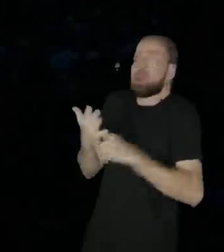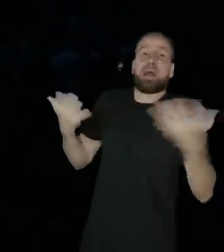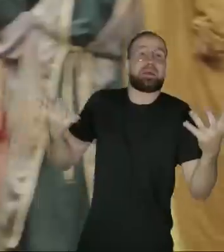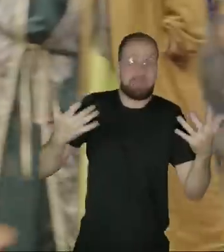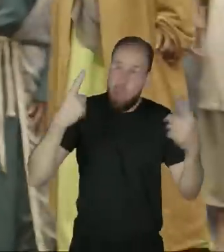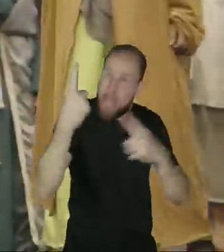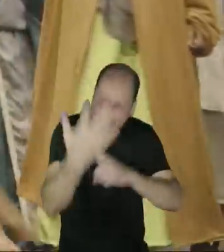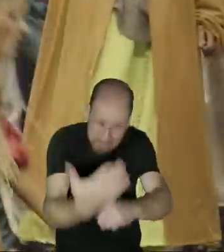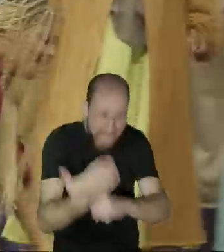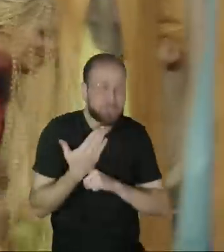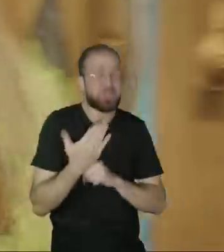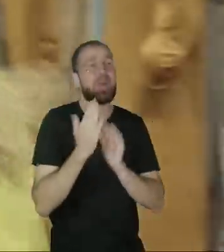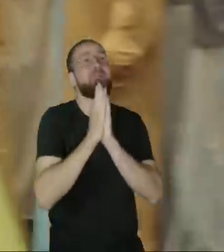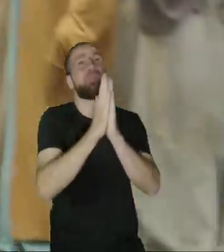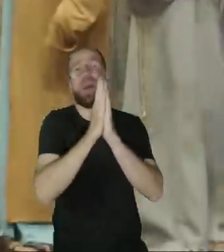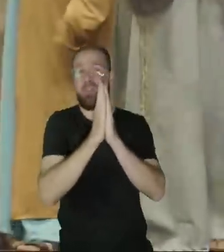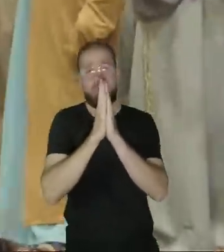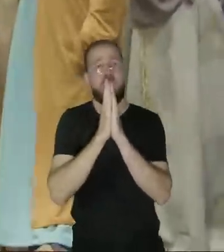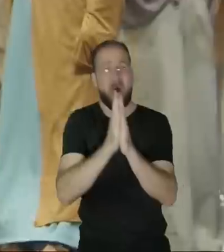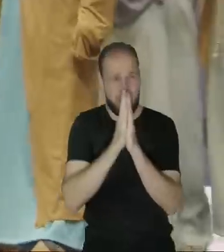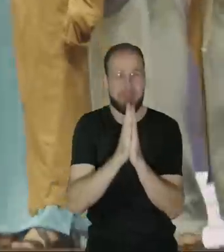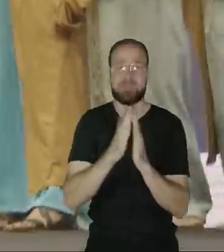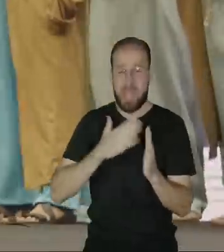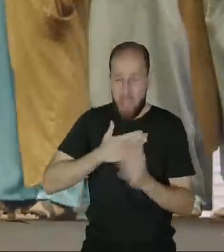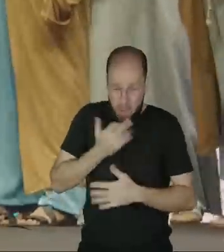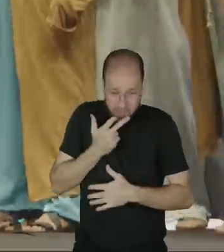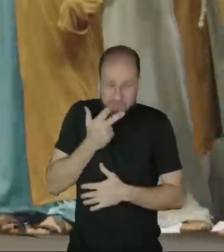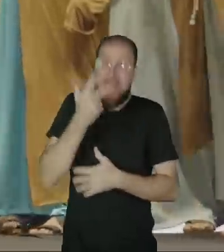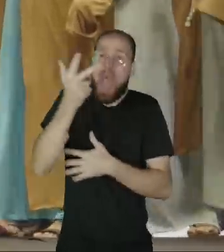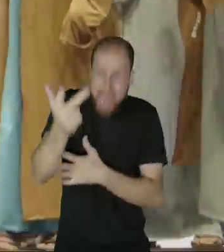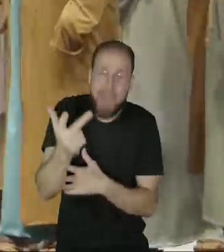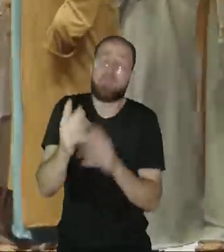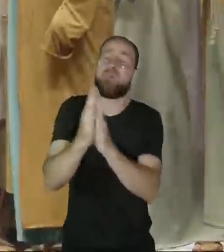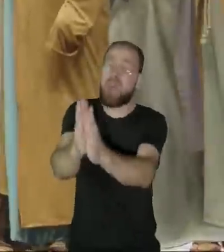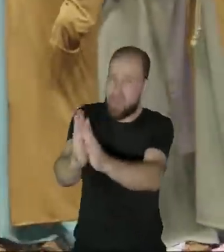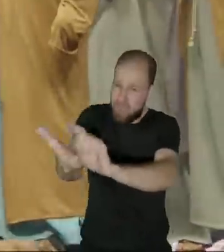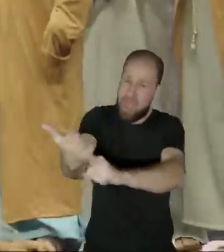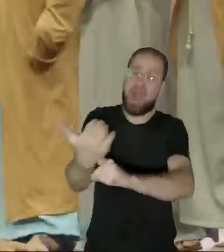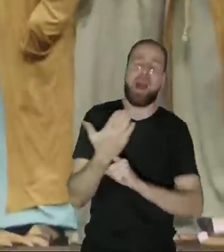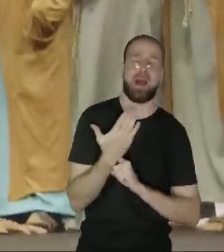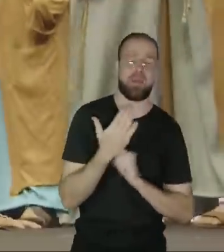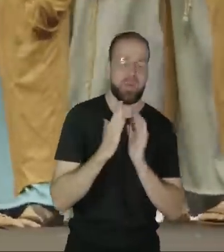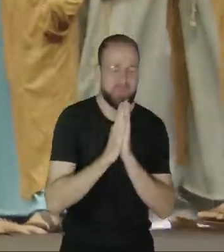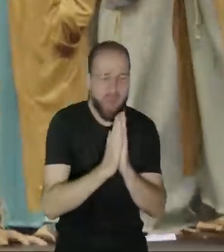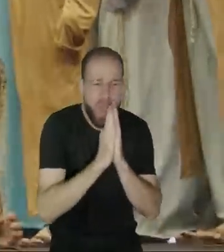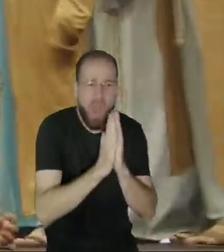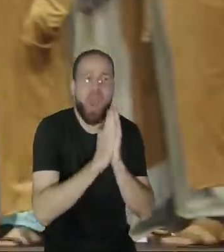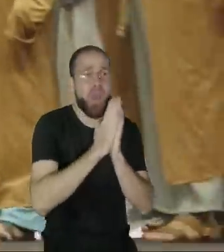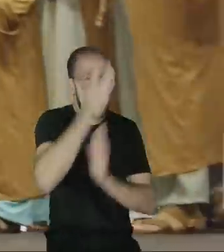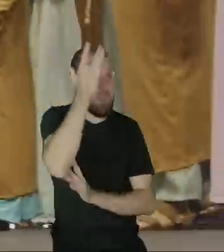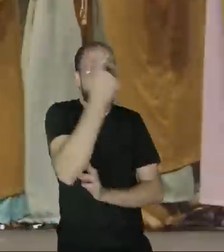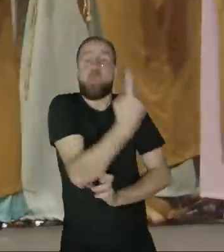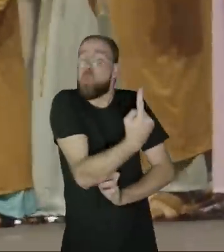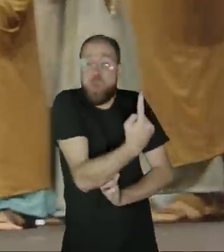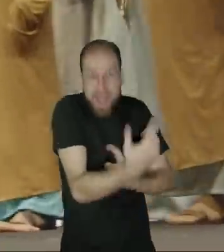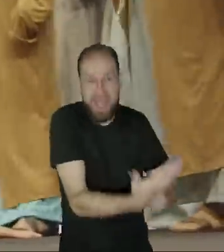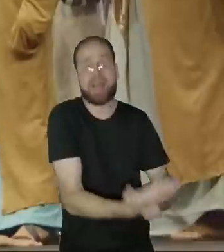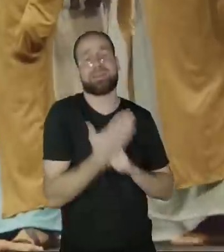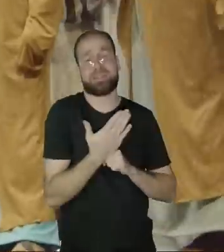me ajuda! Alguém, por favor, me ouça! Por favor! Por favor, alguém me